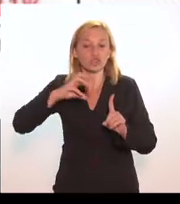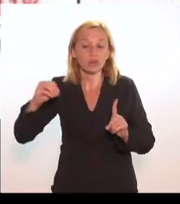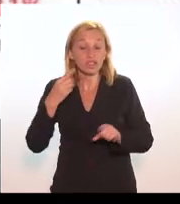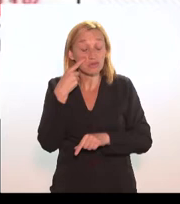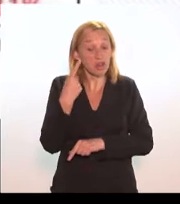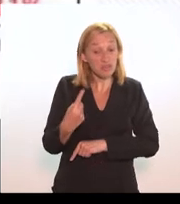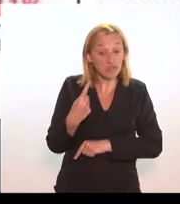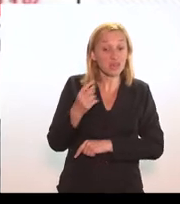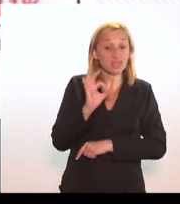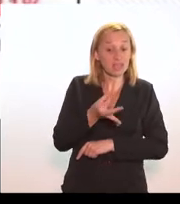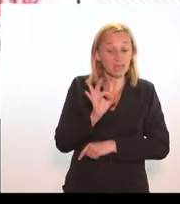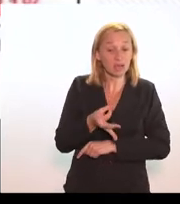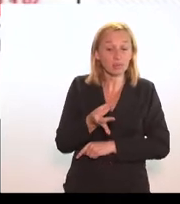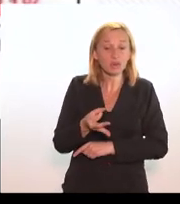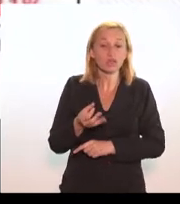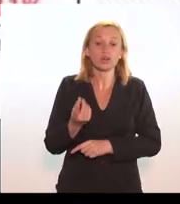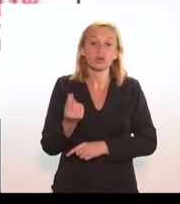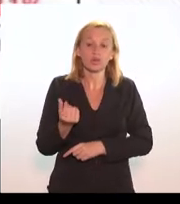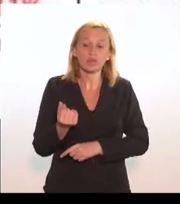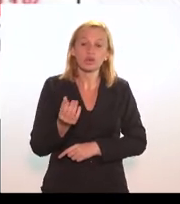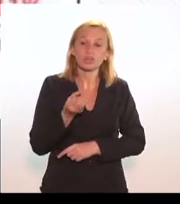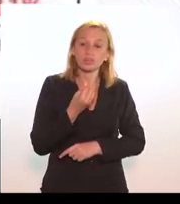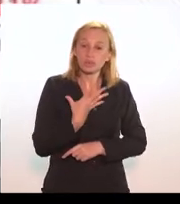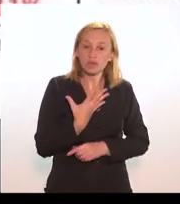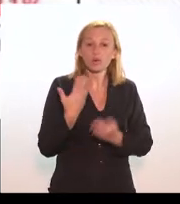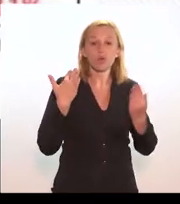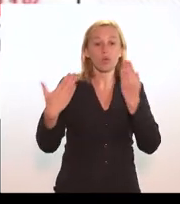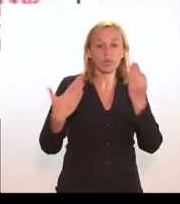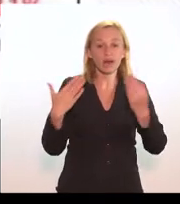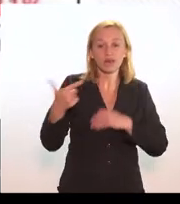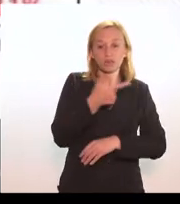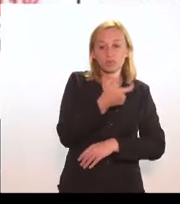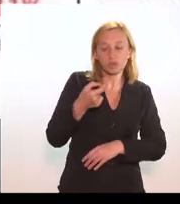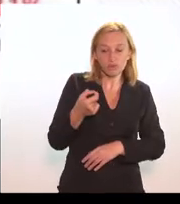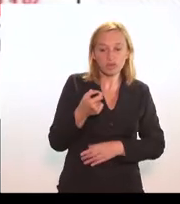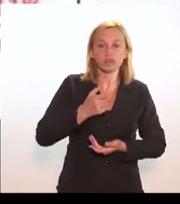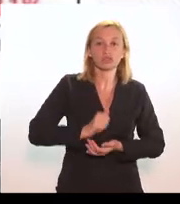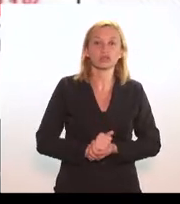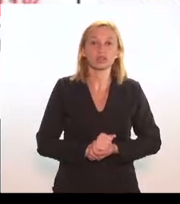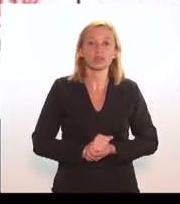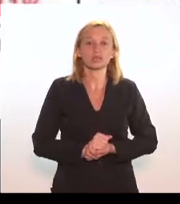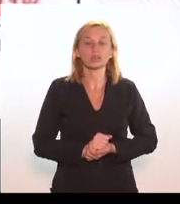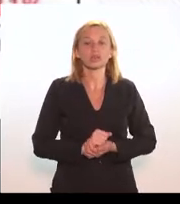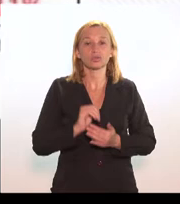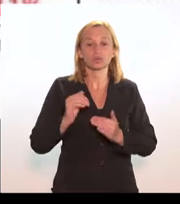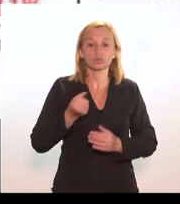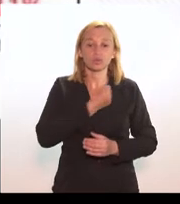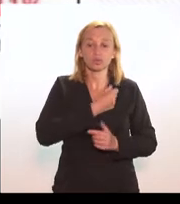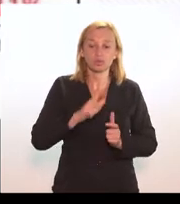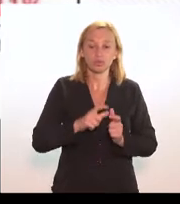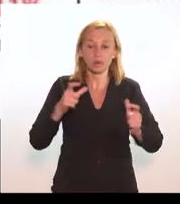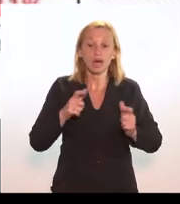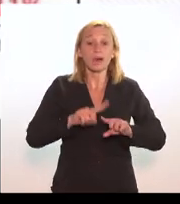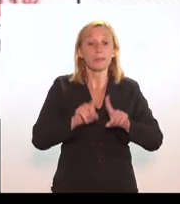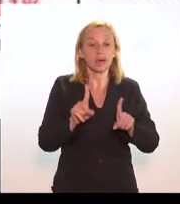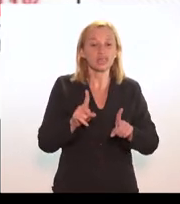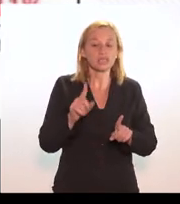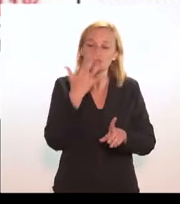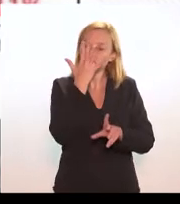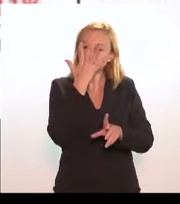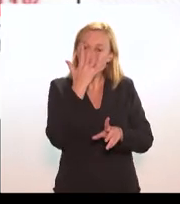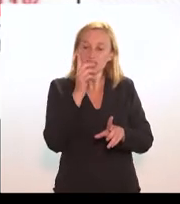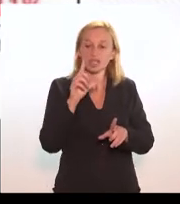ver o preço do Brent, quando comparado a 2020, num patamar maior. Mas em fevereiro ele